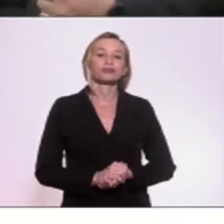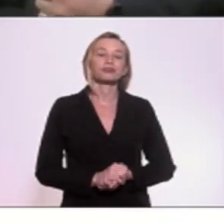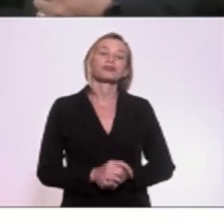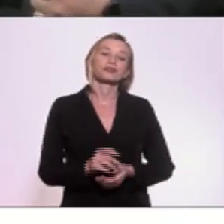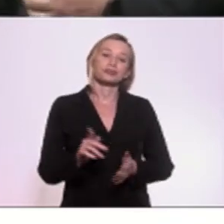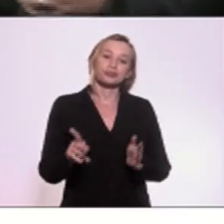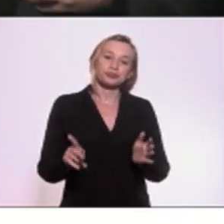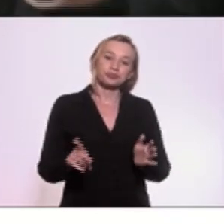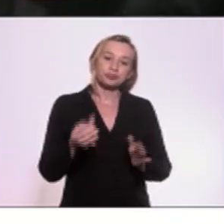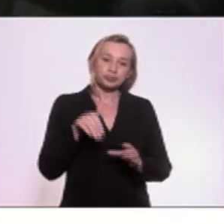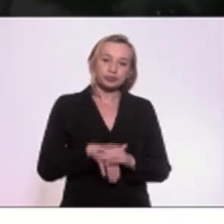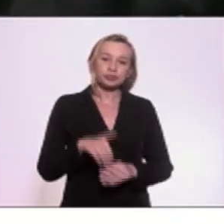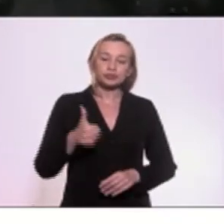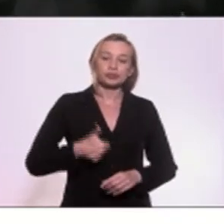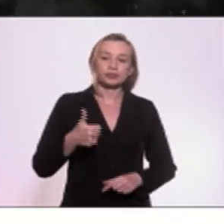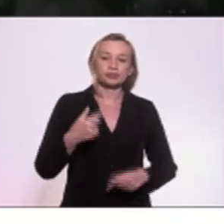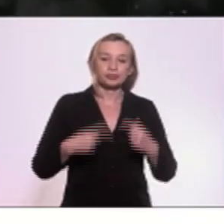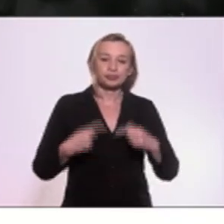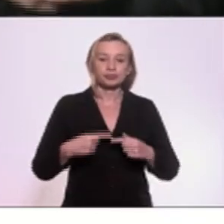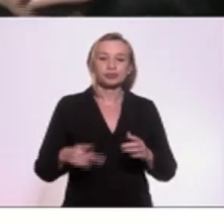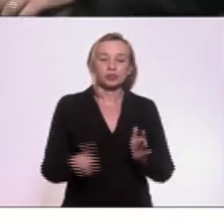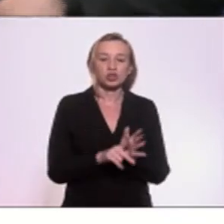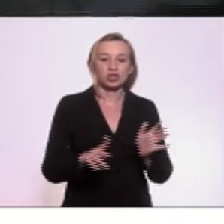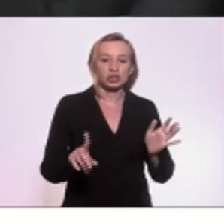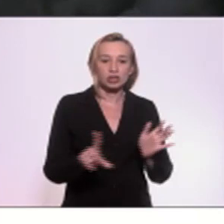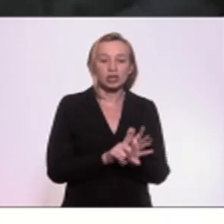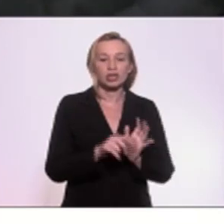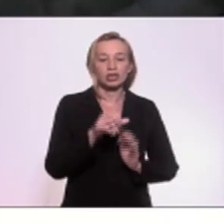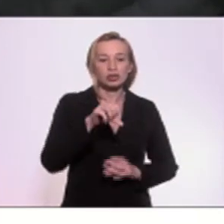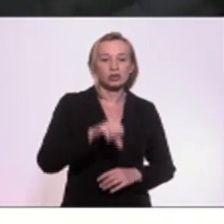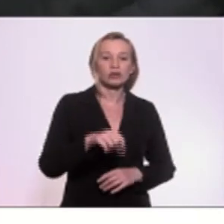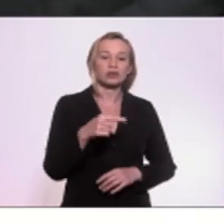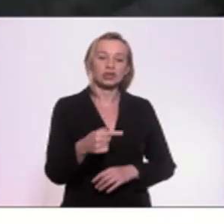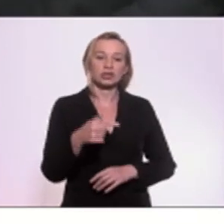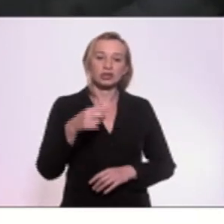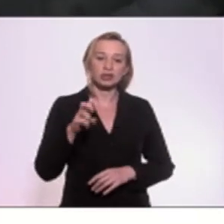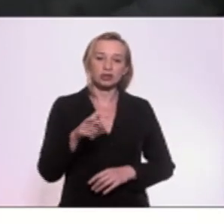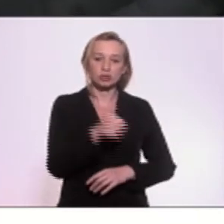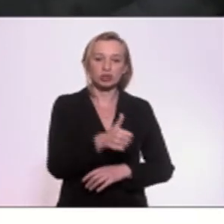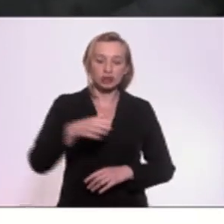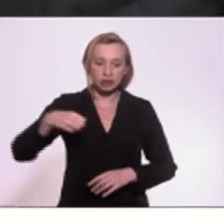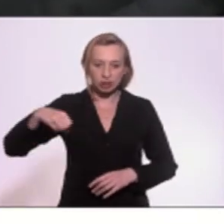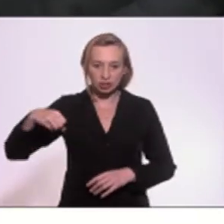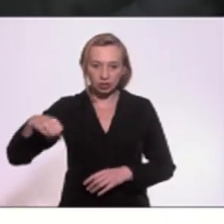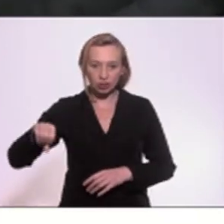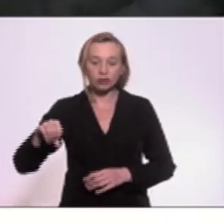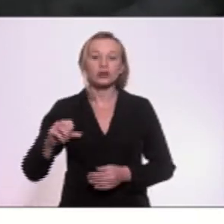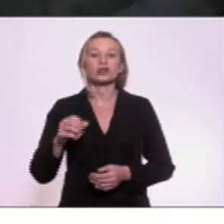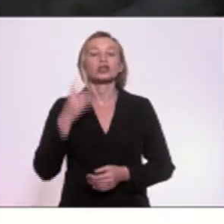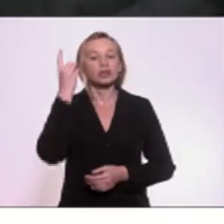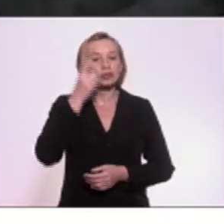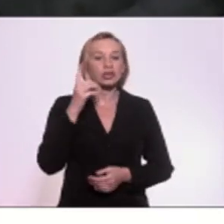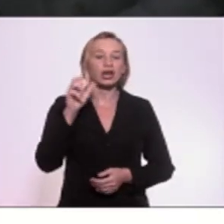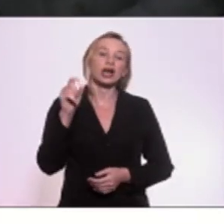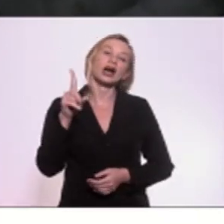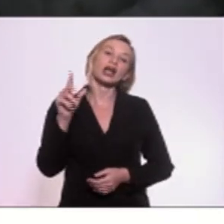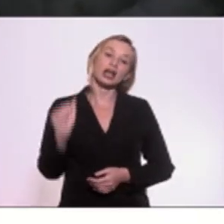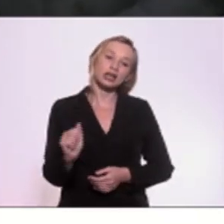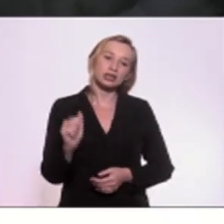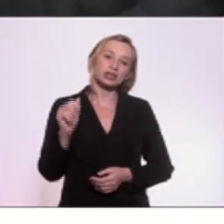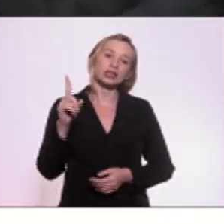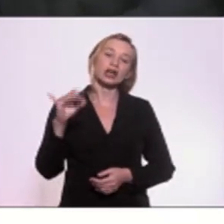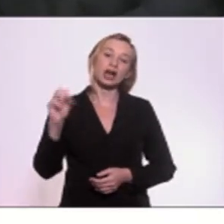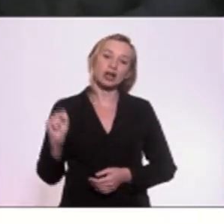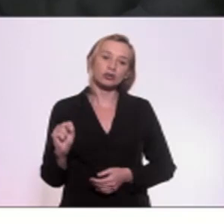Em votação, em primeira discussão, projeto de lei 975/2019, de autoria dos deputados Alana Passos, Carlos Caiado,